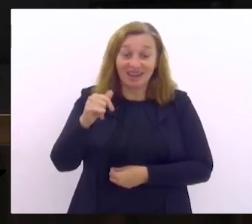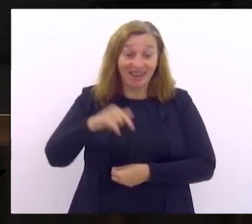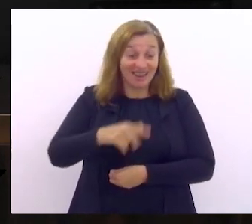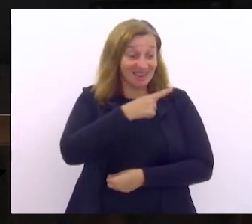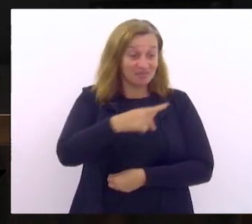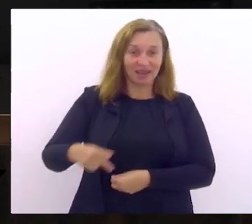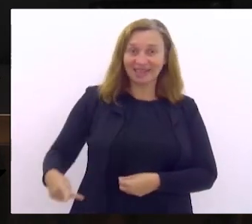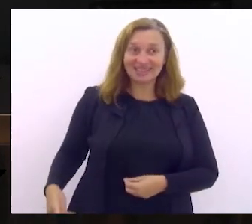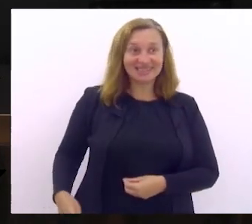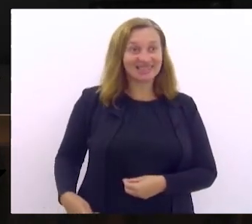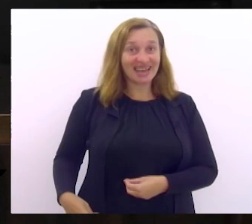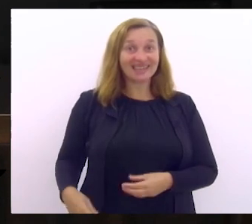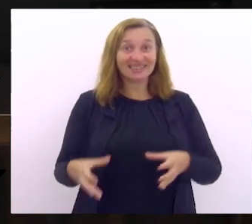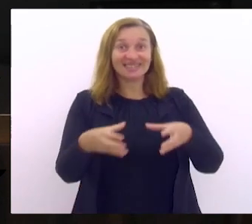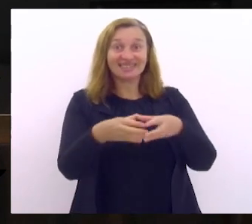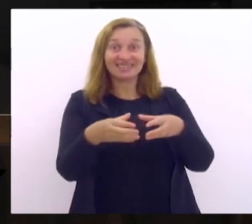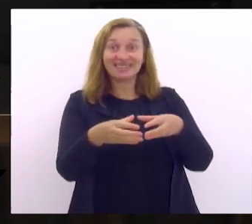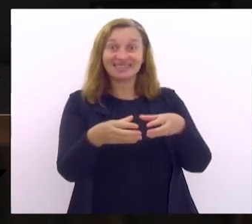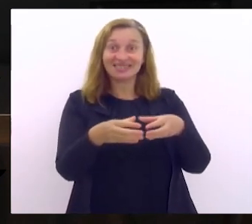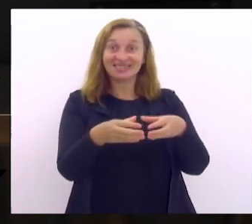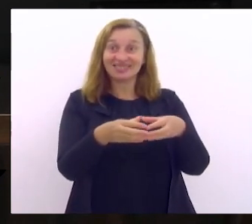casa de autoridade, uma casa de debate,